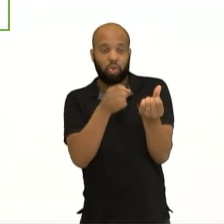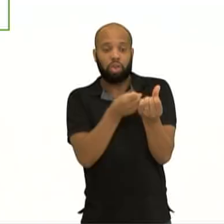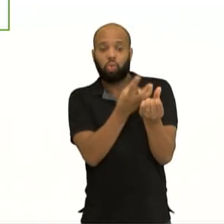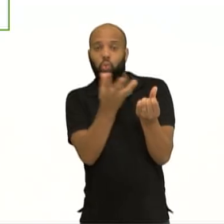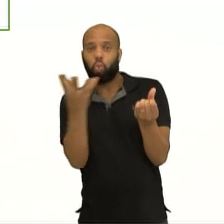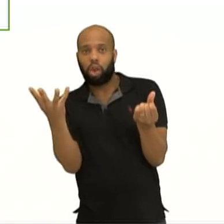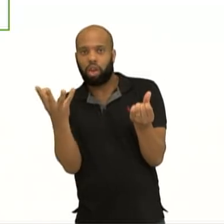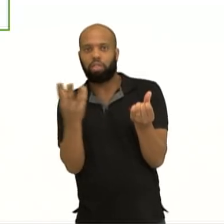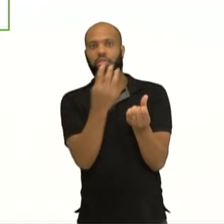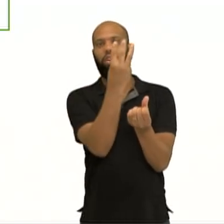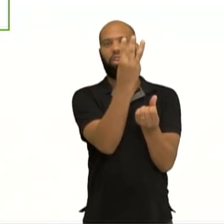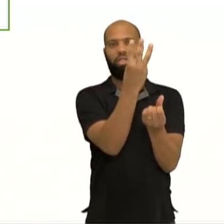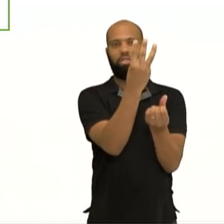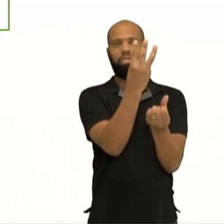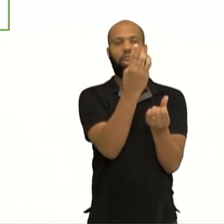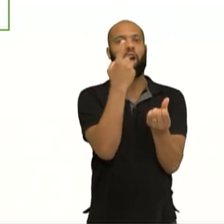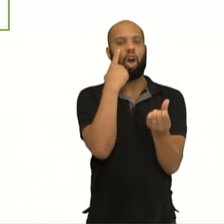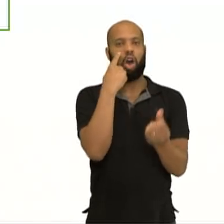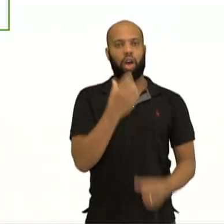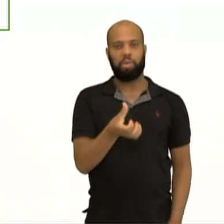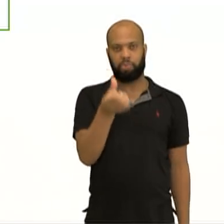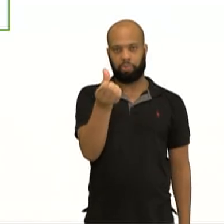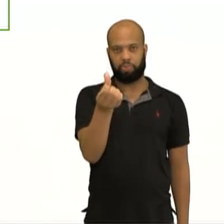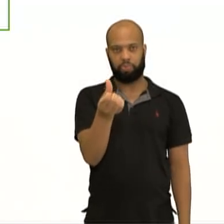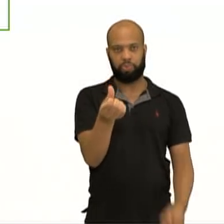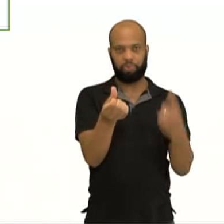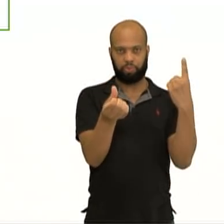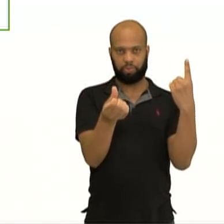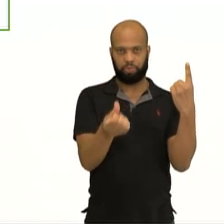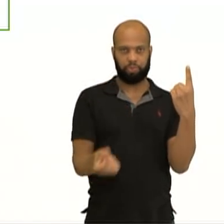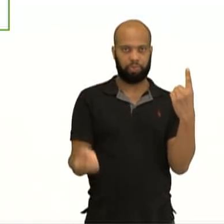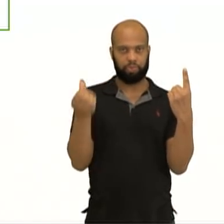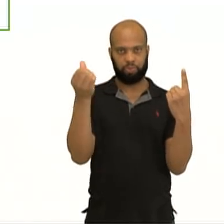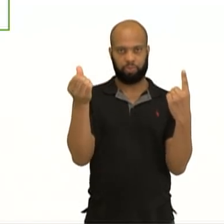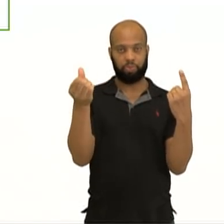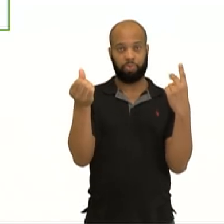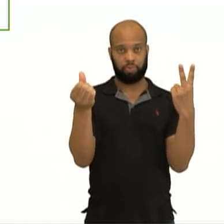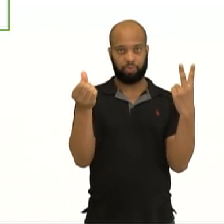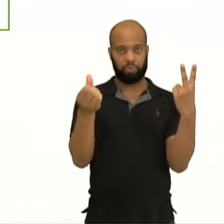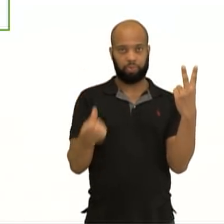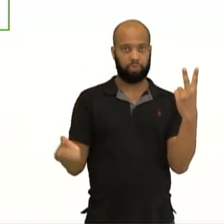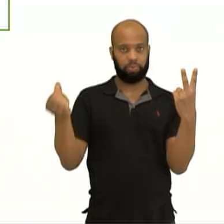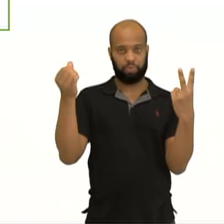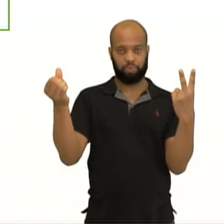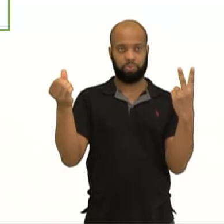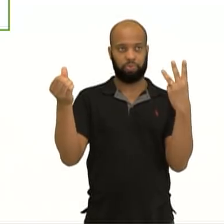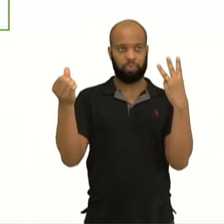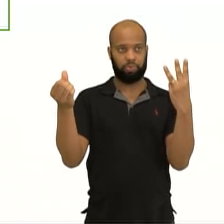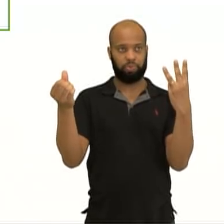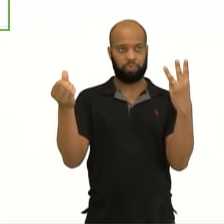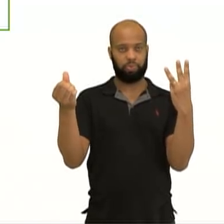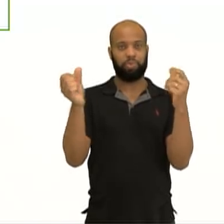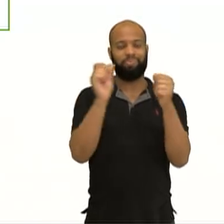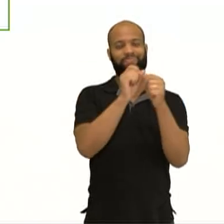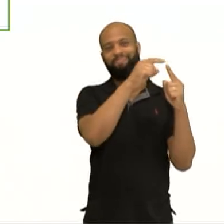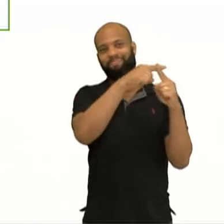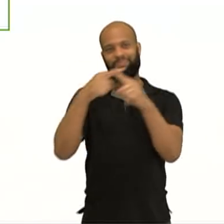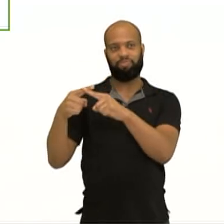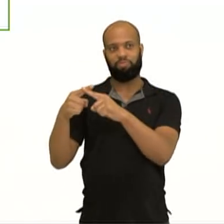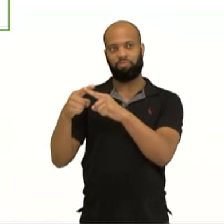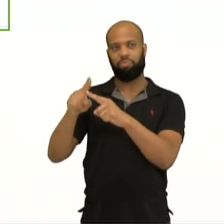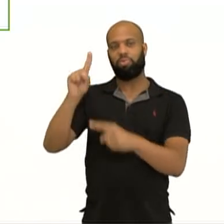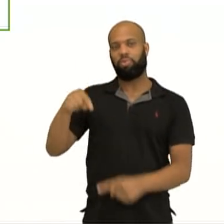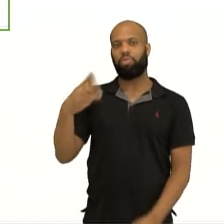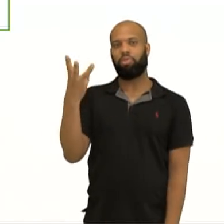se repete, e o expoente é quantas vezes esse fator se repete. Então, 6 vezes 6 vezes